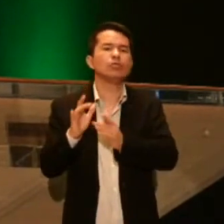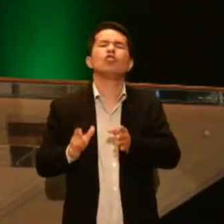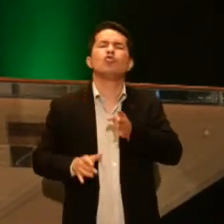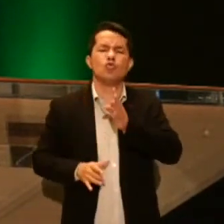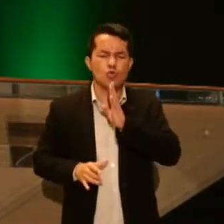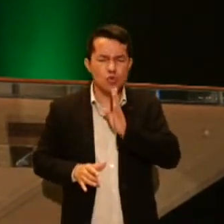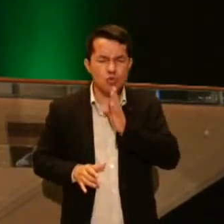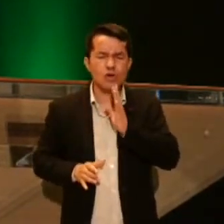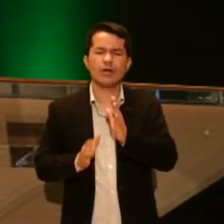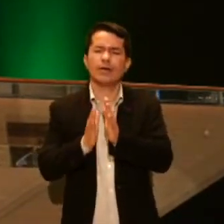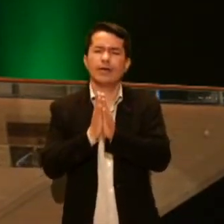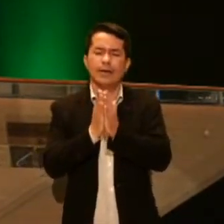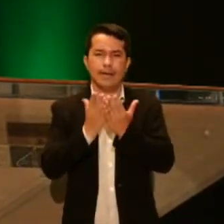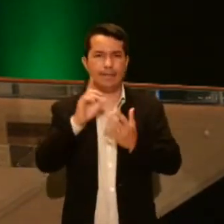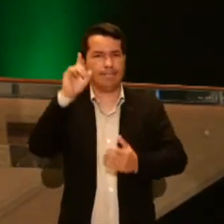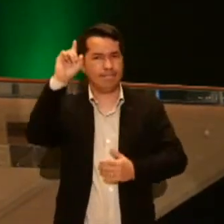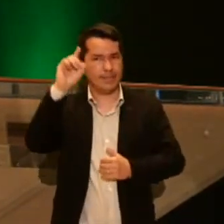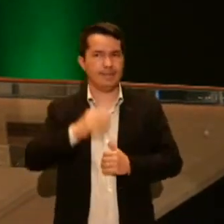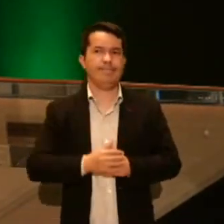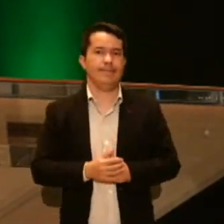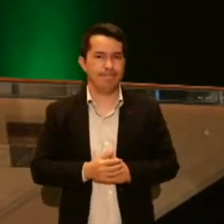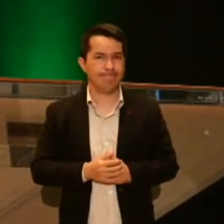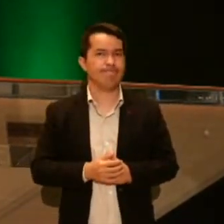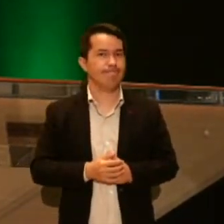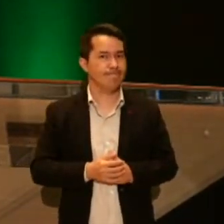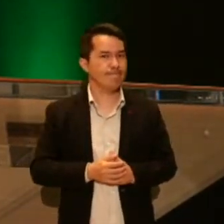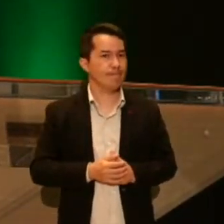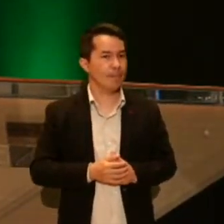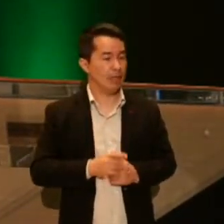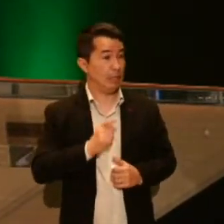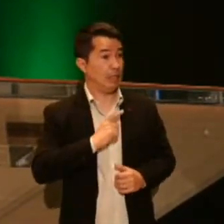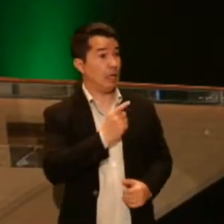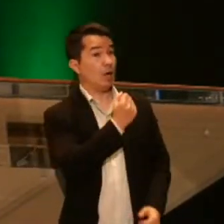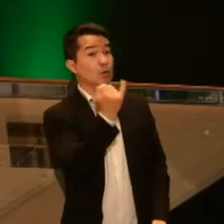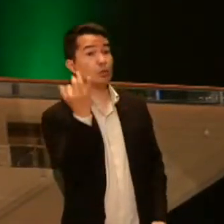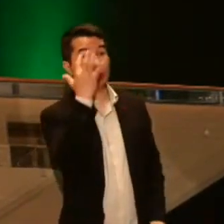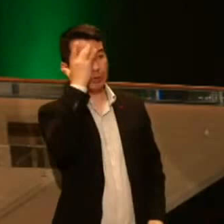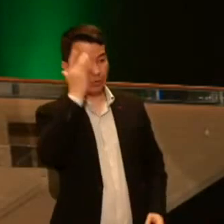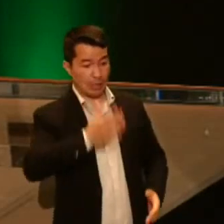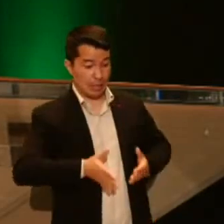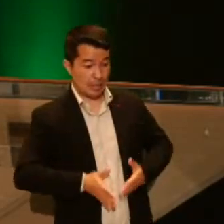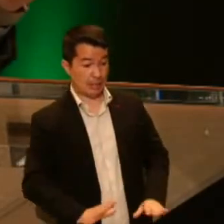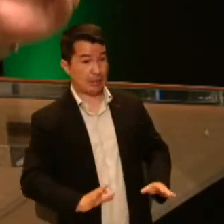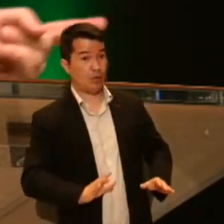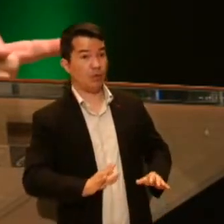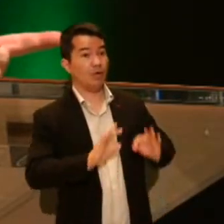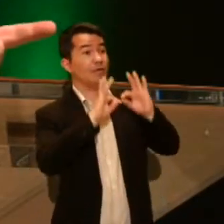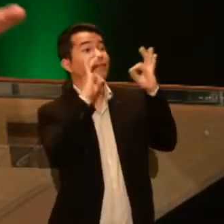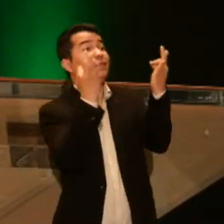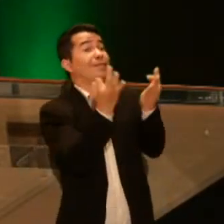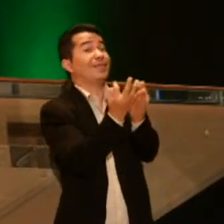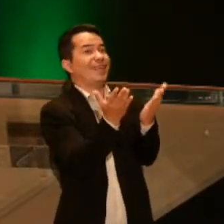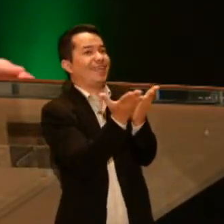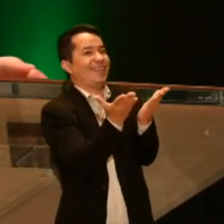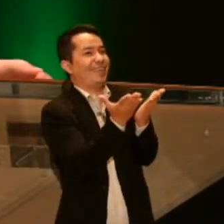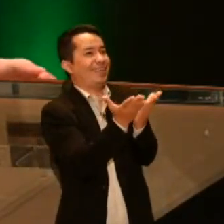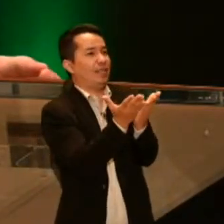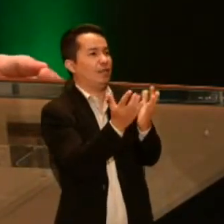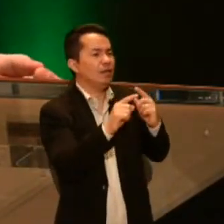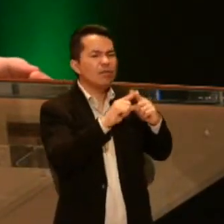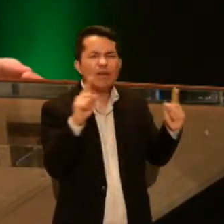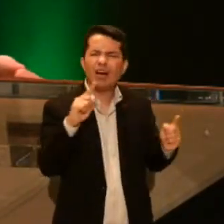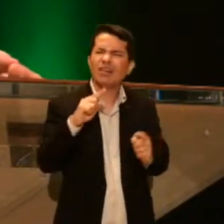porque cresceram num berço cristão, mas ao mesmo tempo estão tão distantes dele,